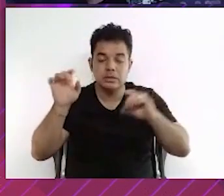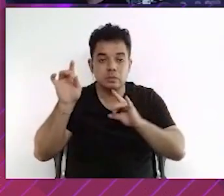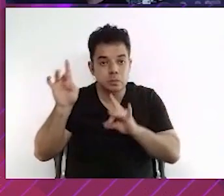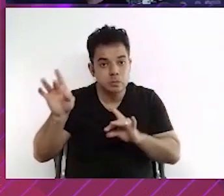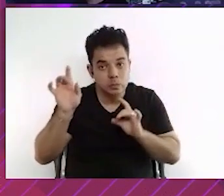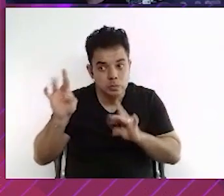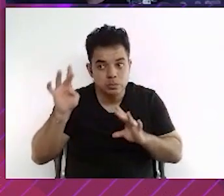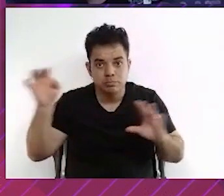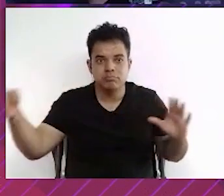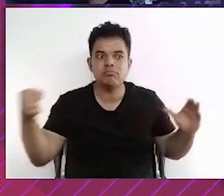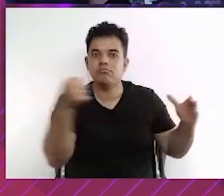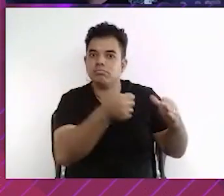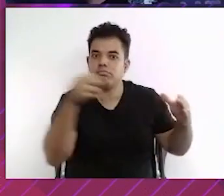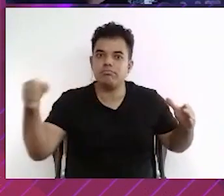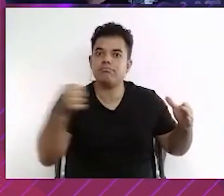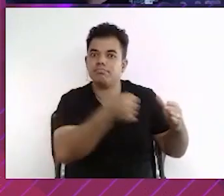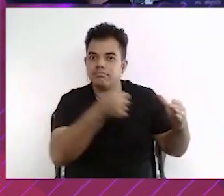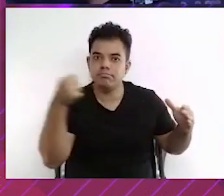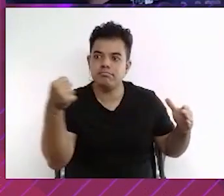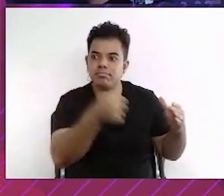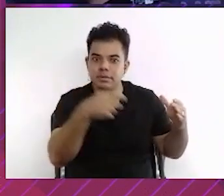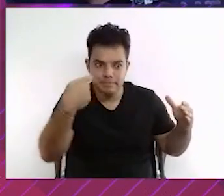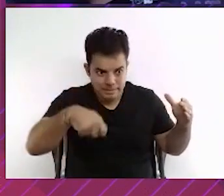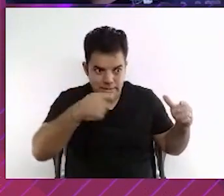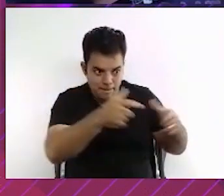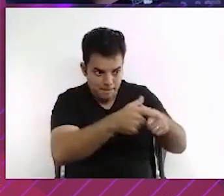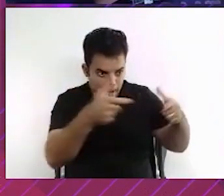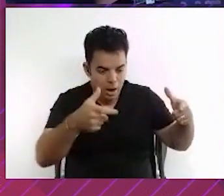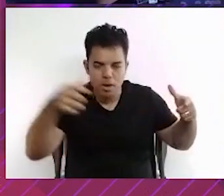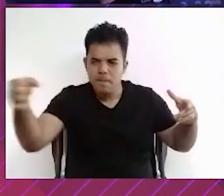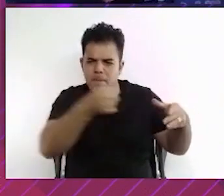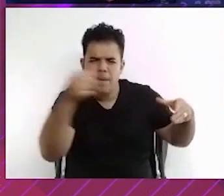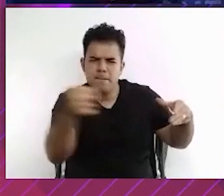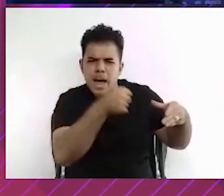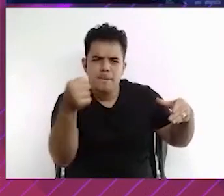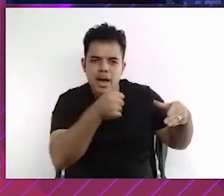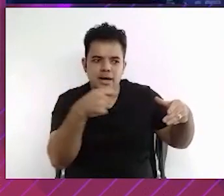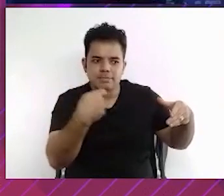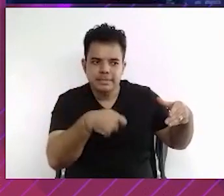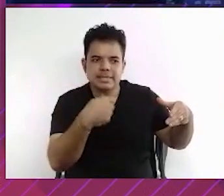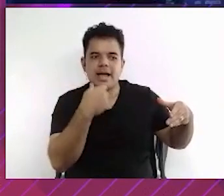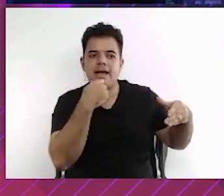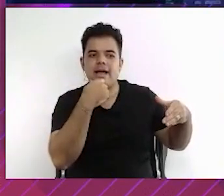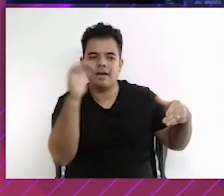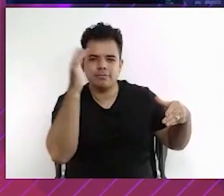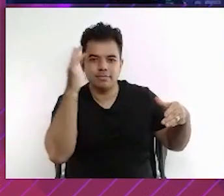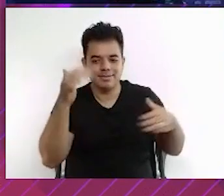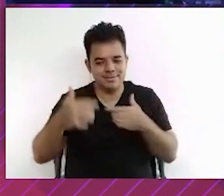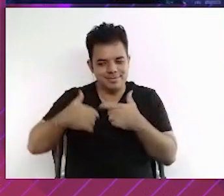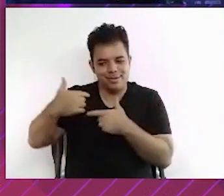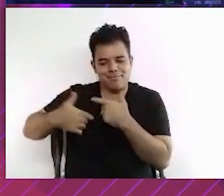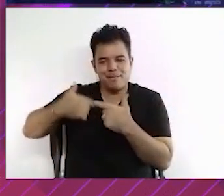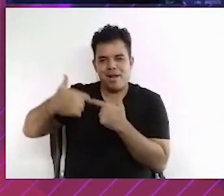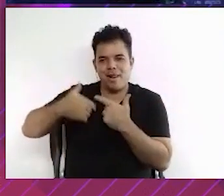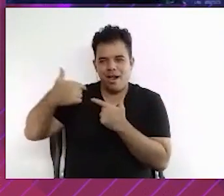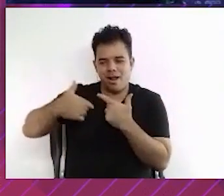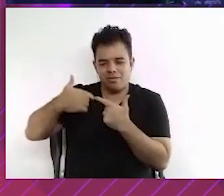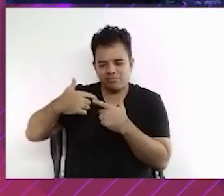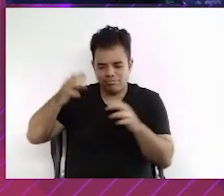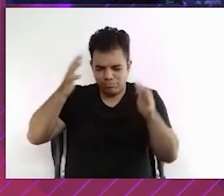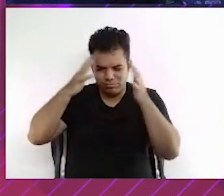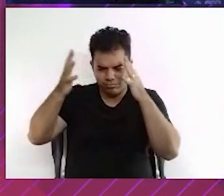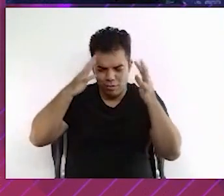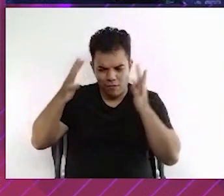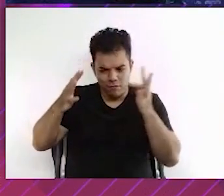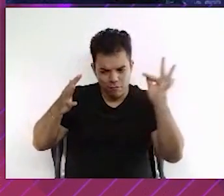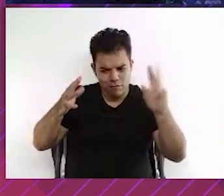enfermagem de acordo com a necessidade. Foi aí que a gente começou a trabalhar no modelo de previsão. E quando a gente